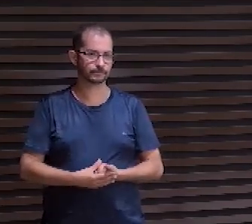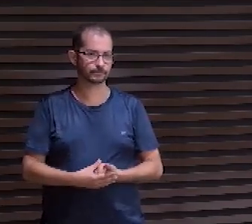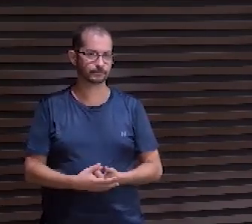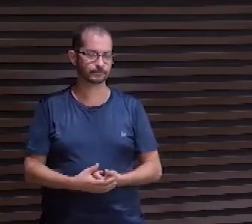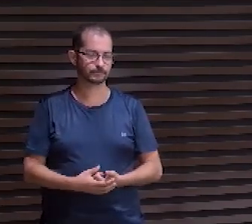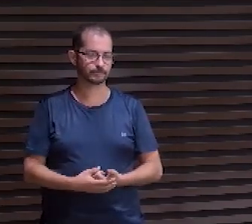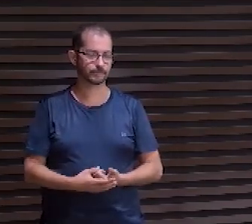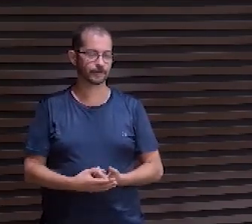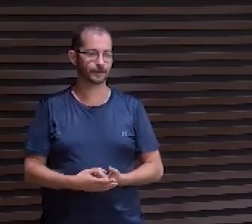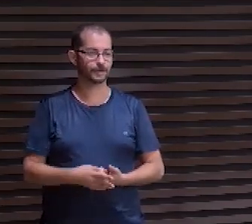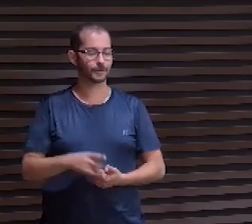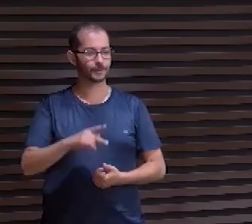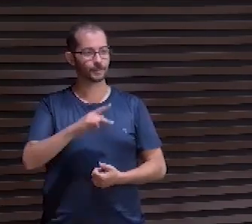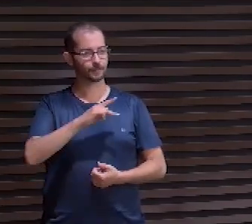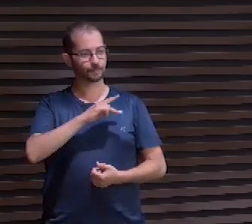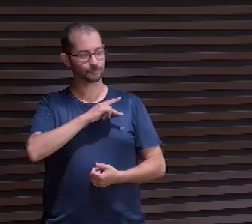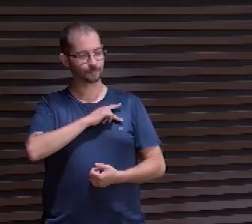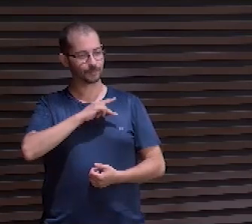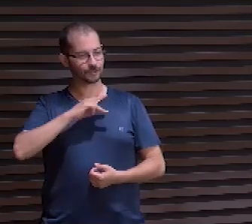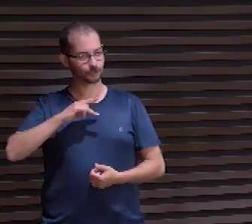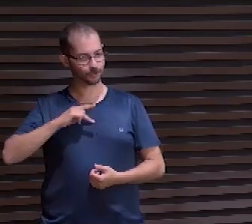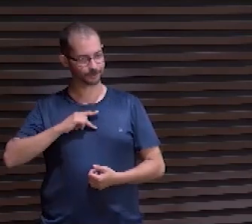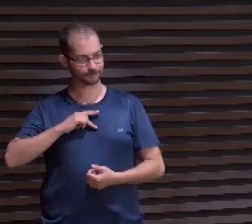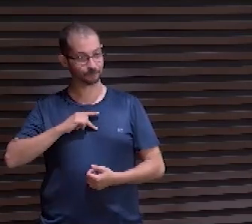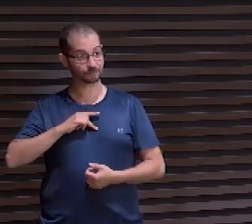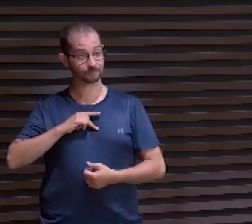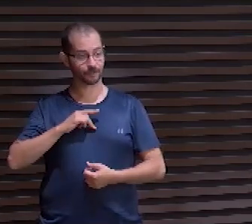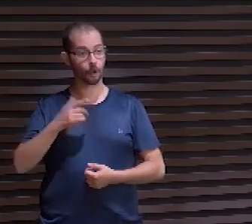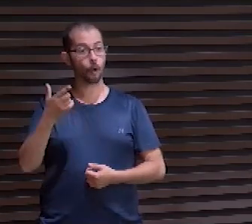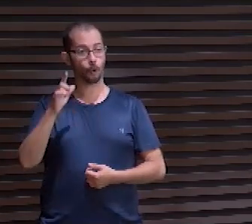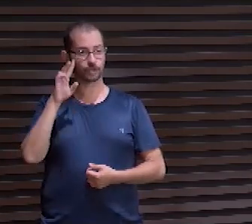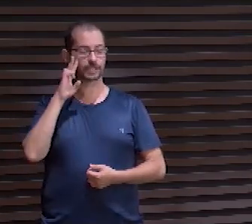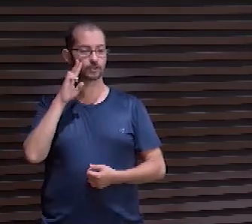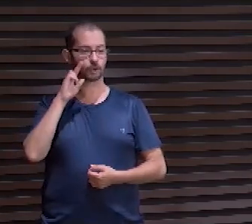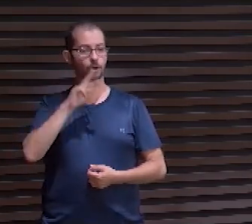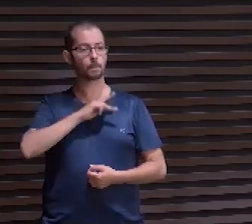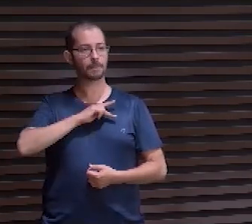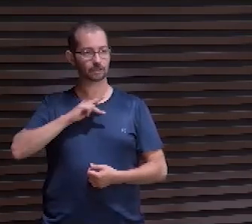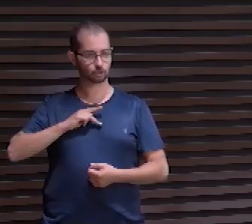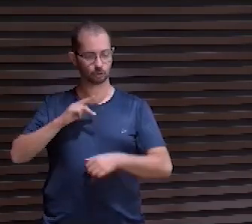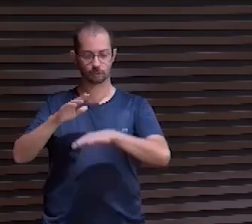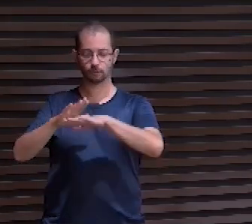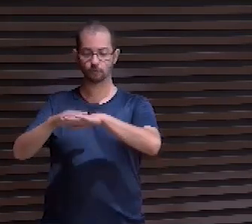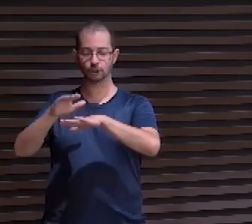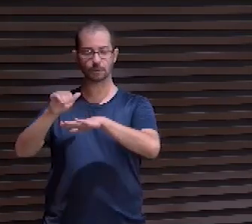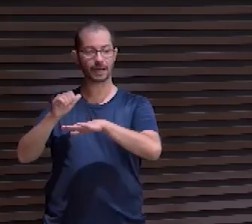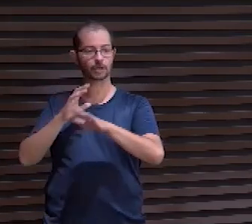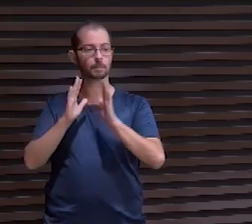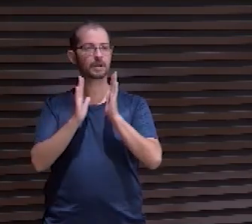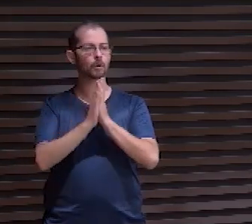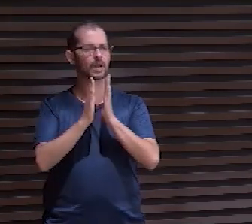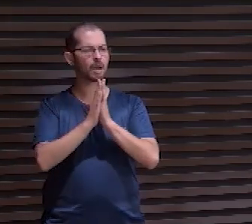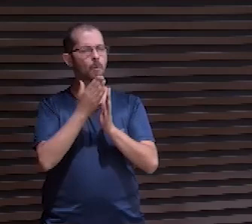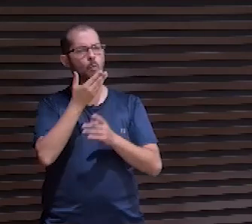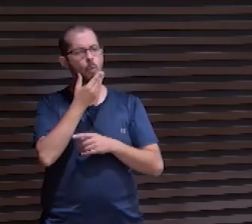O pastor foi chamado para orar por um homem muito enfermo.